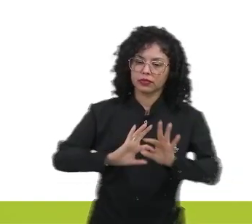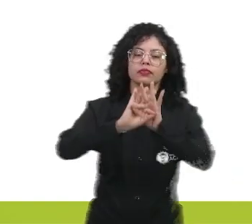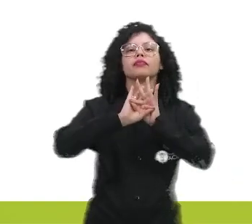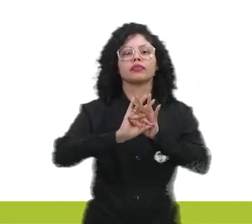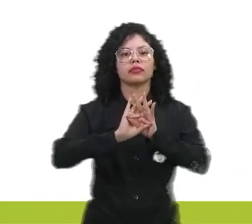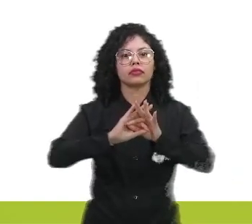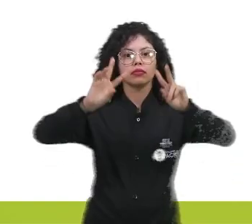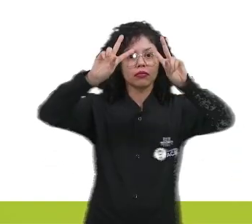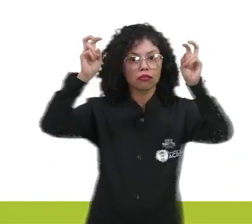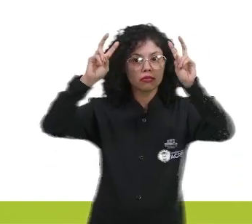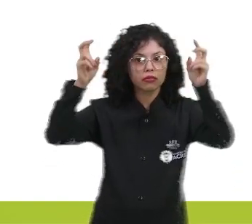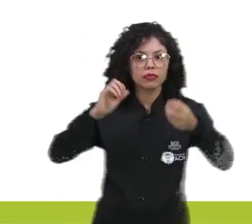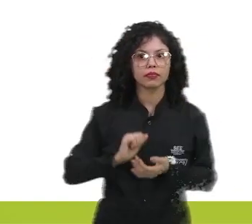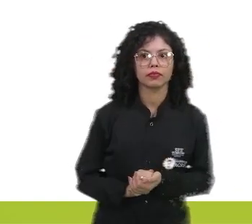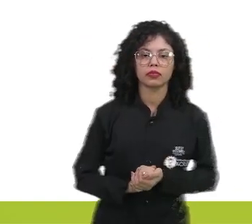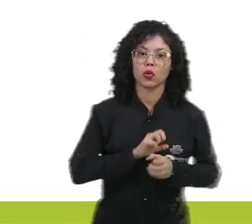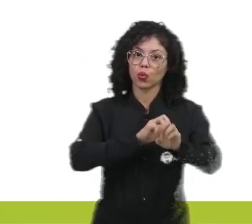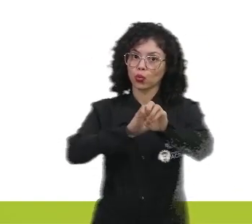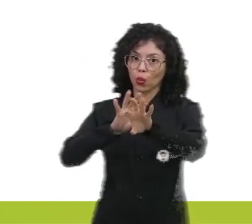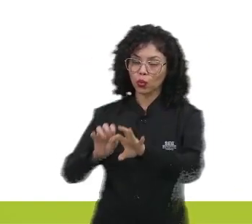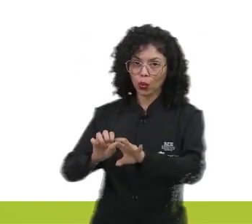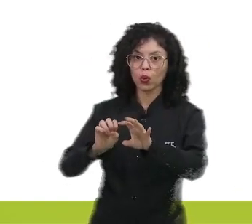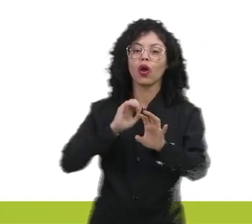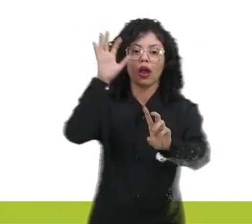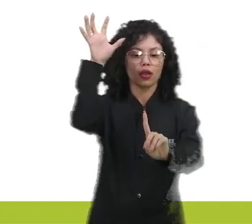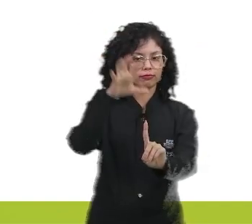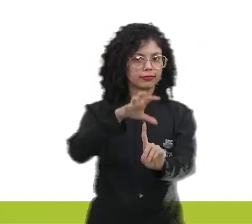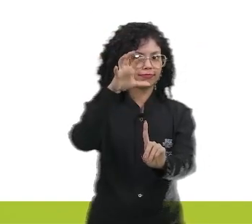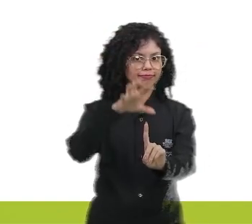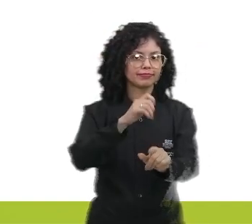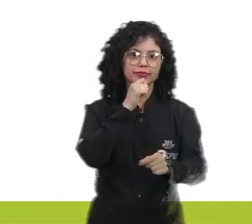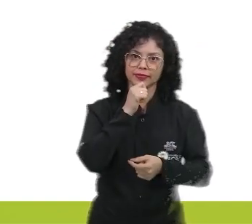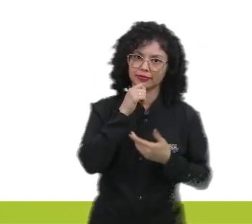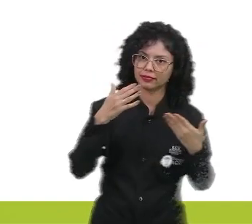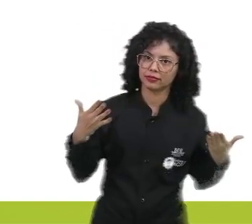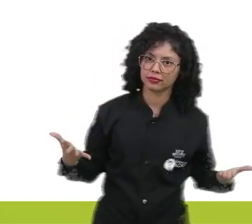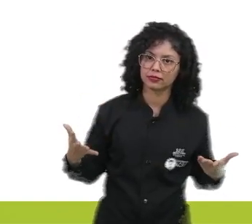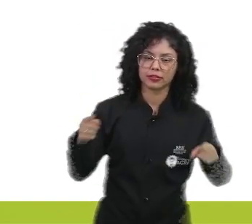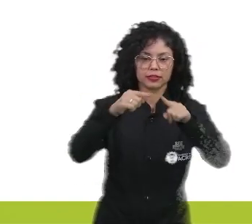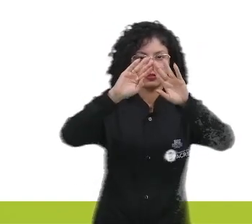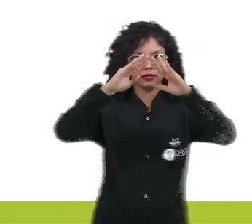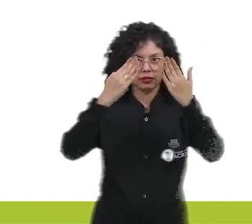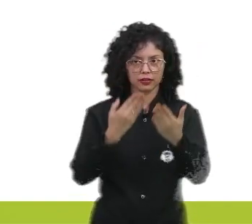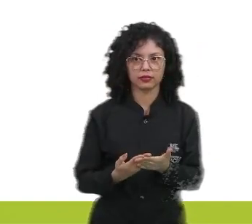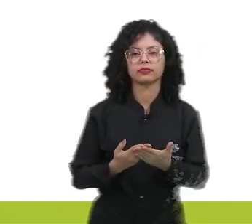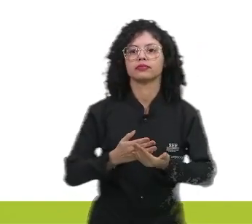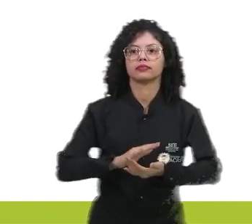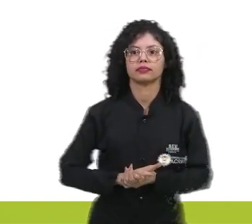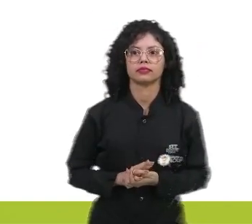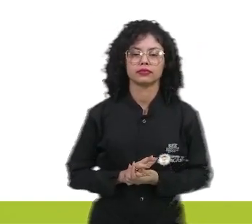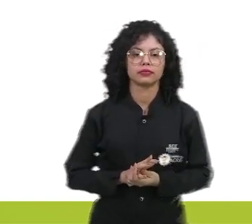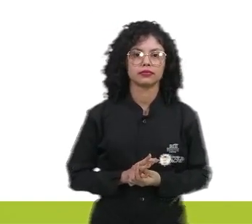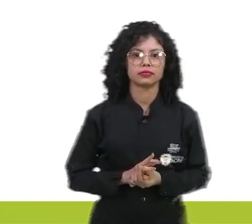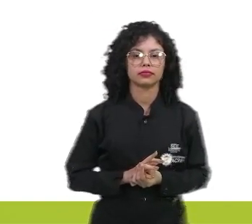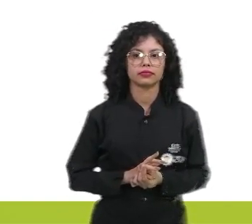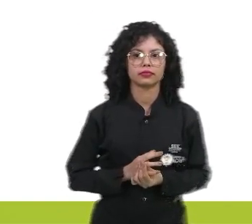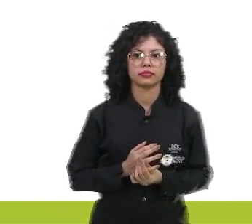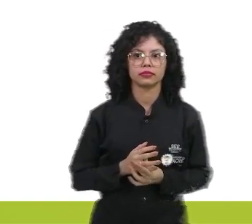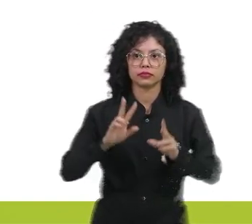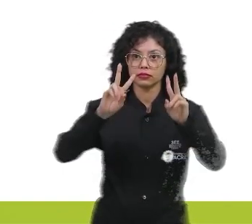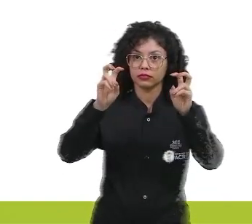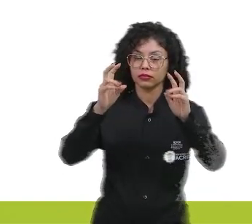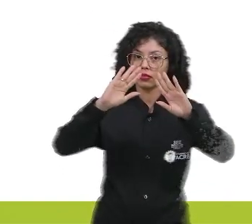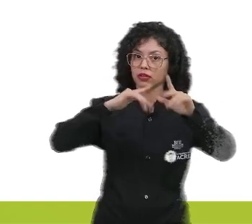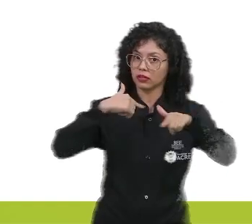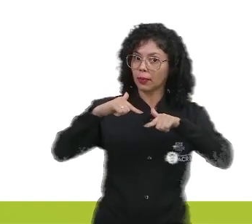com o aspecto educacional, né, que influencia no ambiente laboral, escola, vou até colocar aqui, ó, o laboral